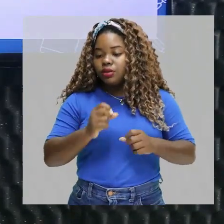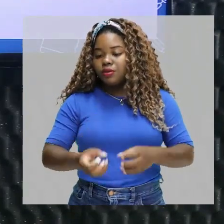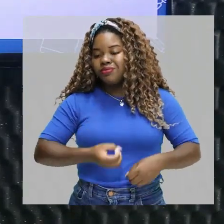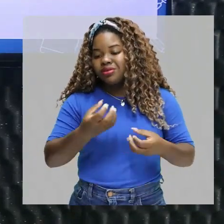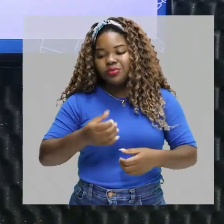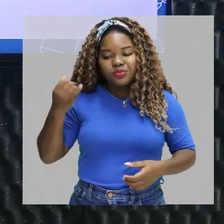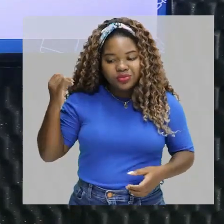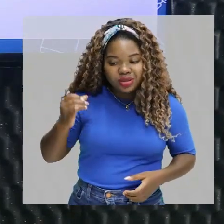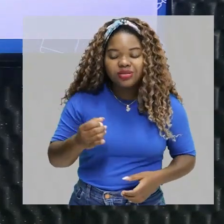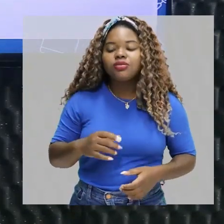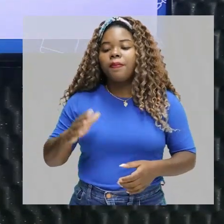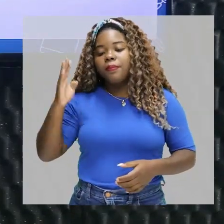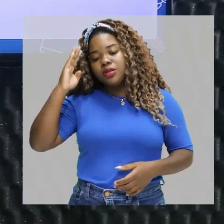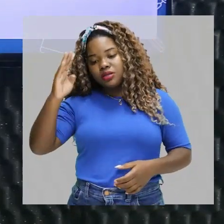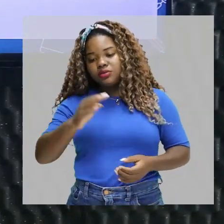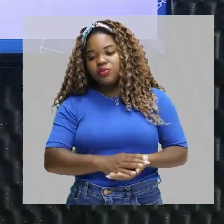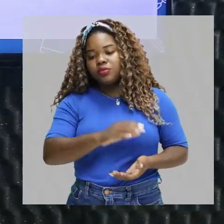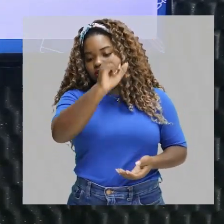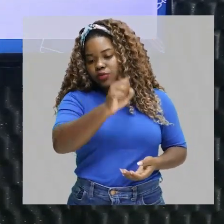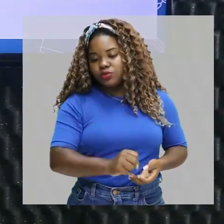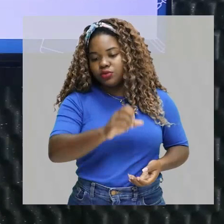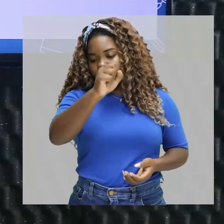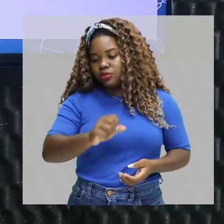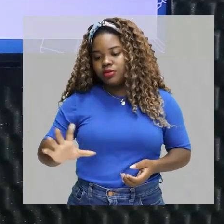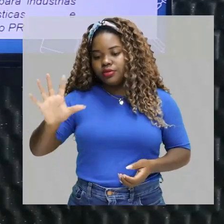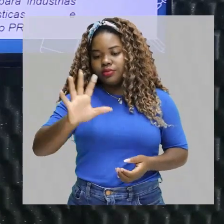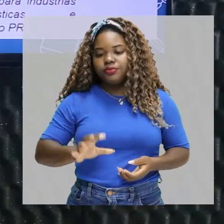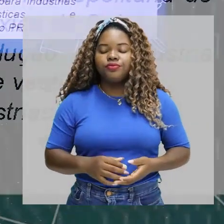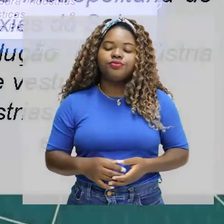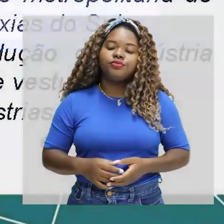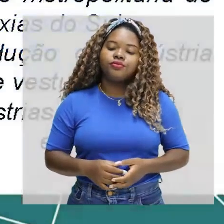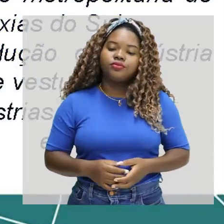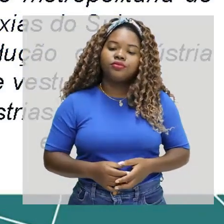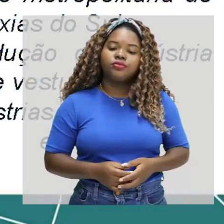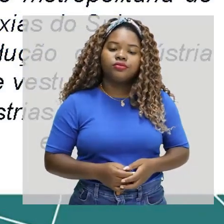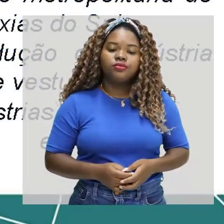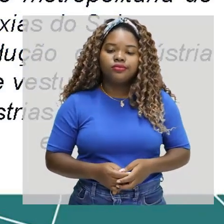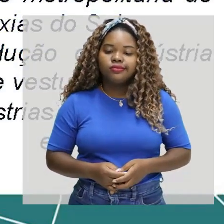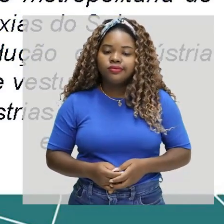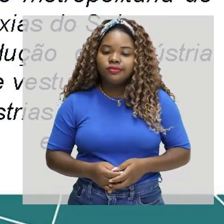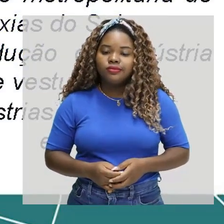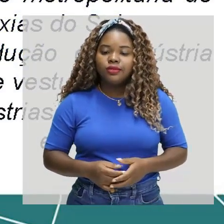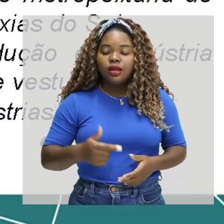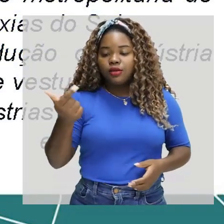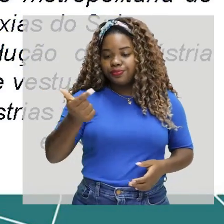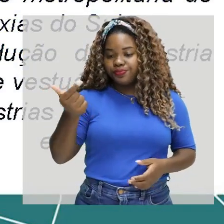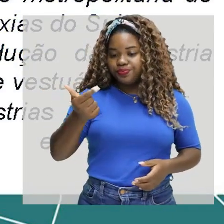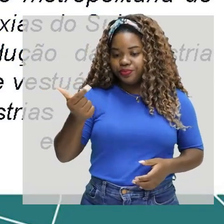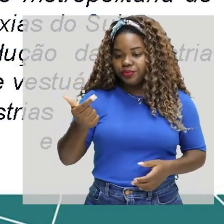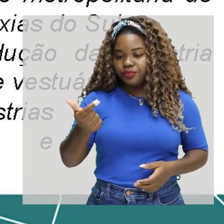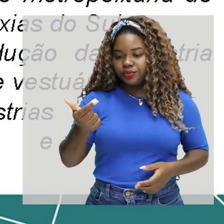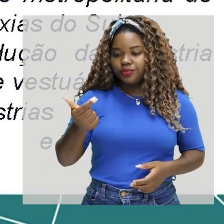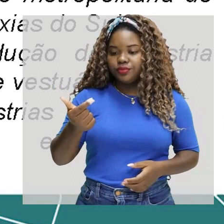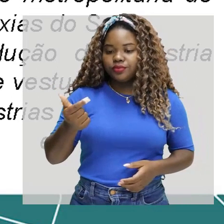Principalmente para o sul e para o Sudeste bacana evoluindo falamos de segundo setor na região